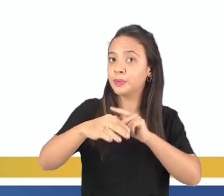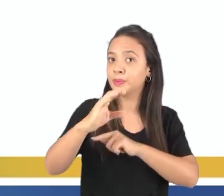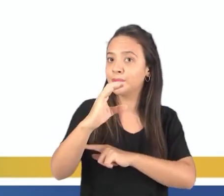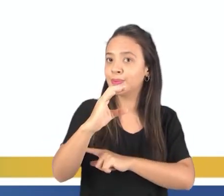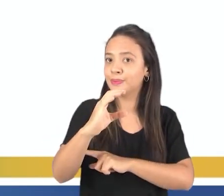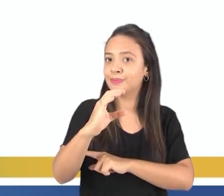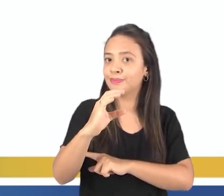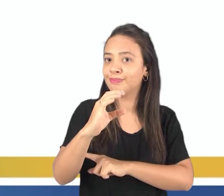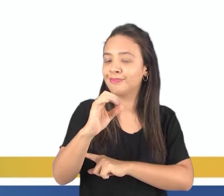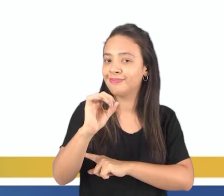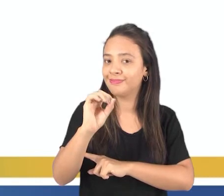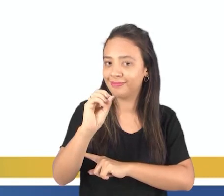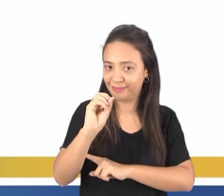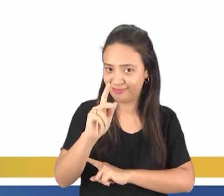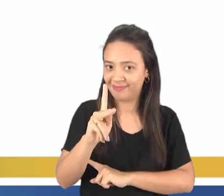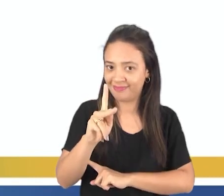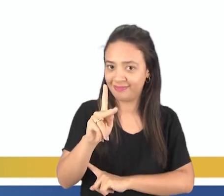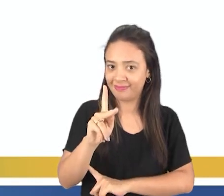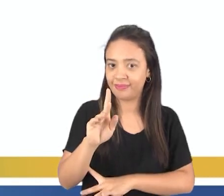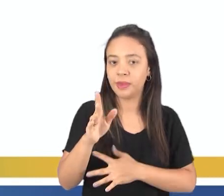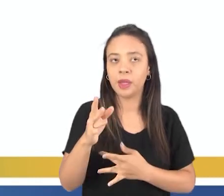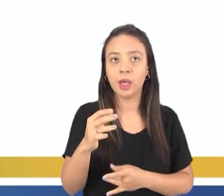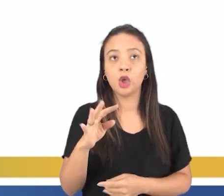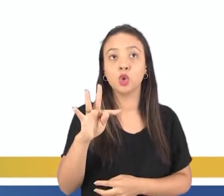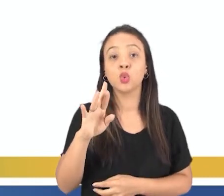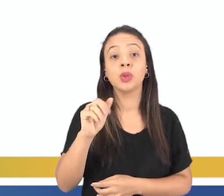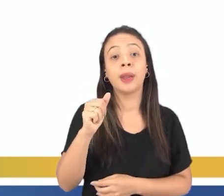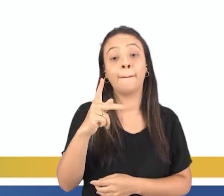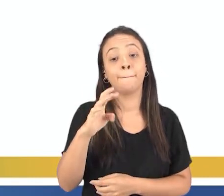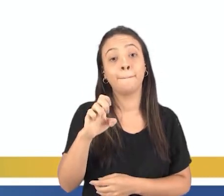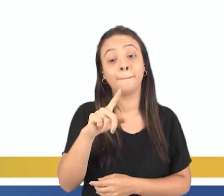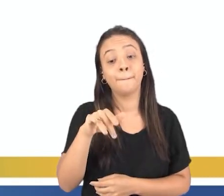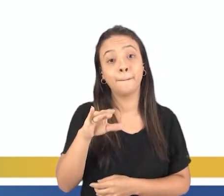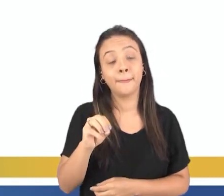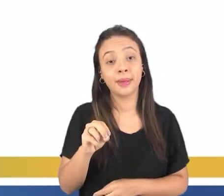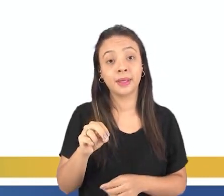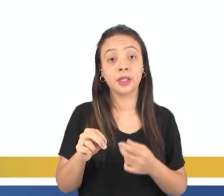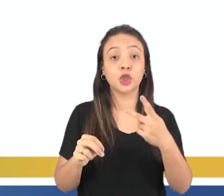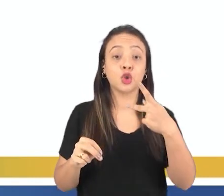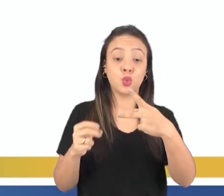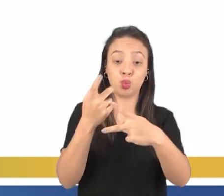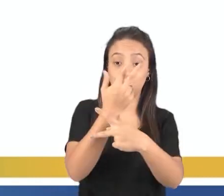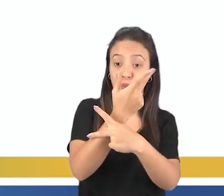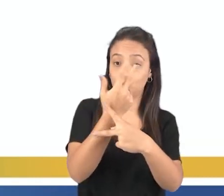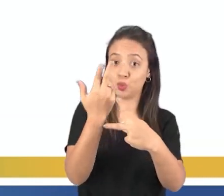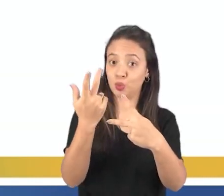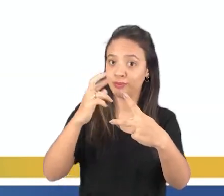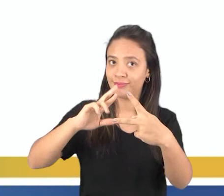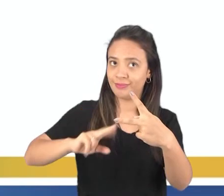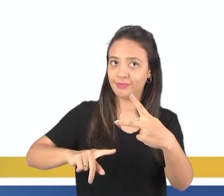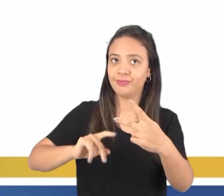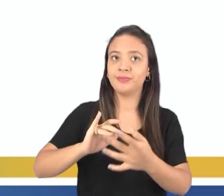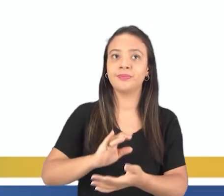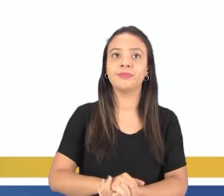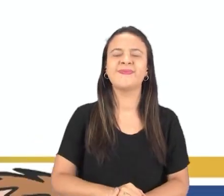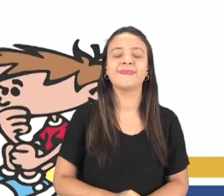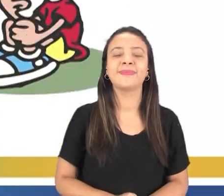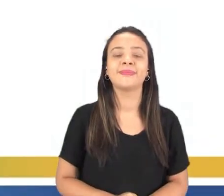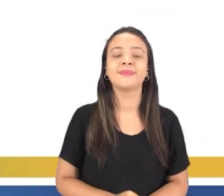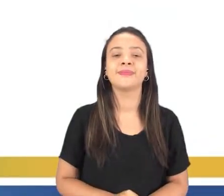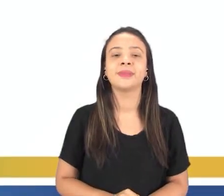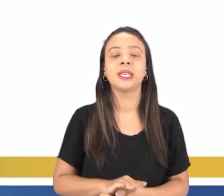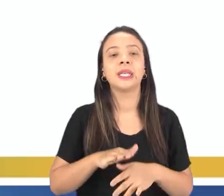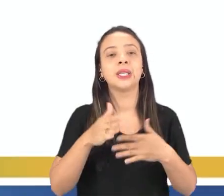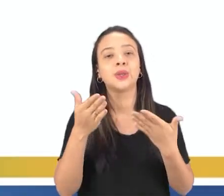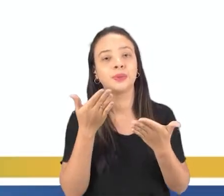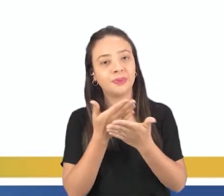C, beleza? Isso no trapézio isósceles, belezinha? Muito bem. Então, pessoal,